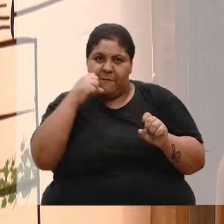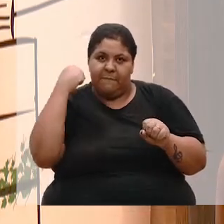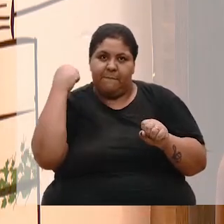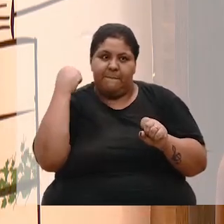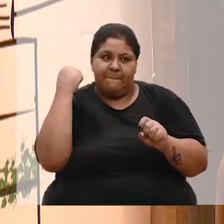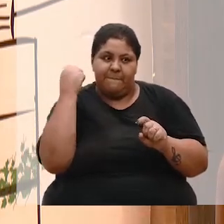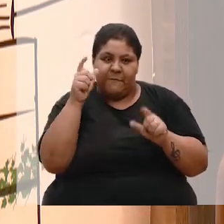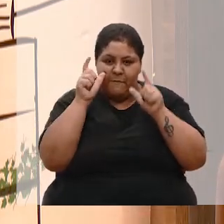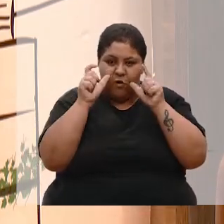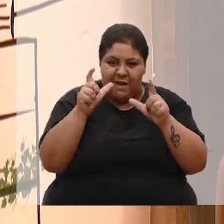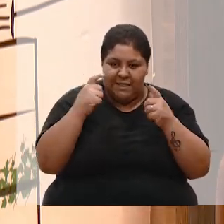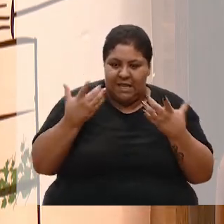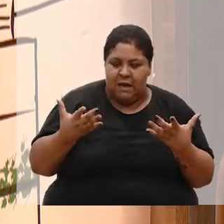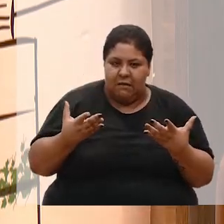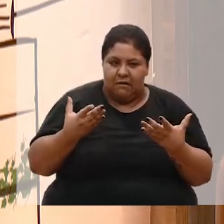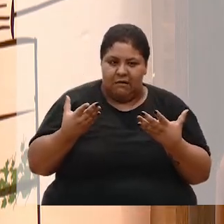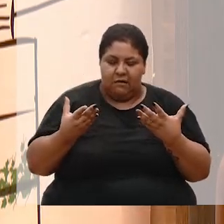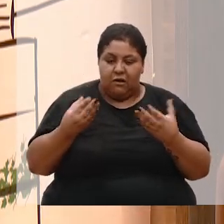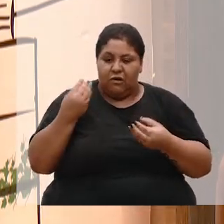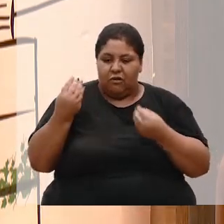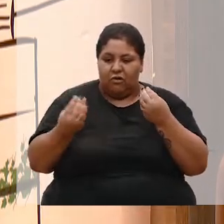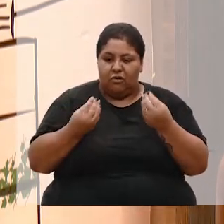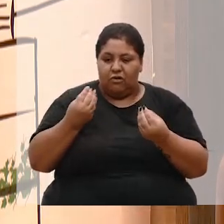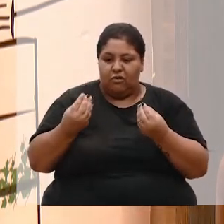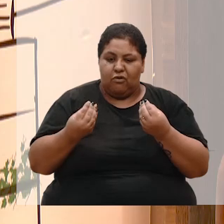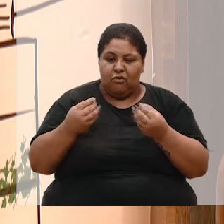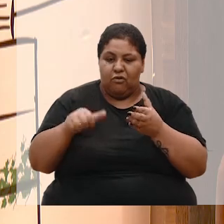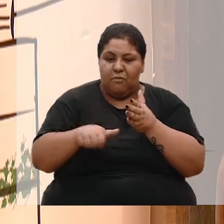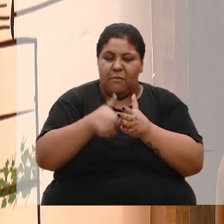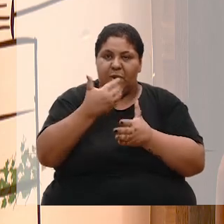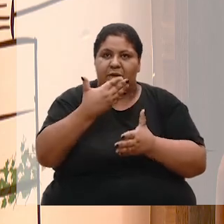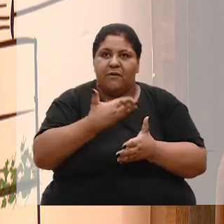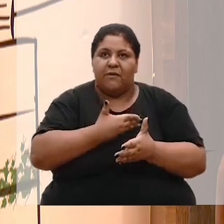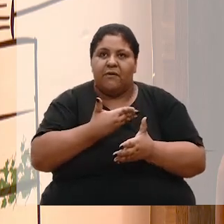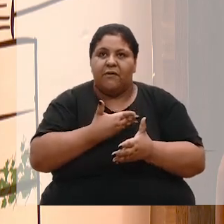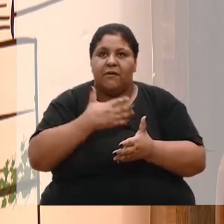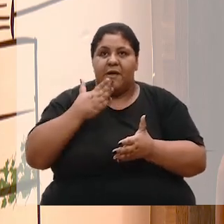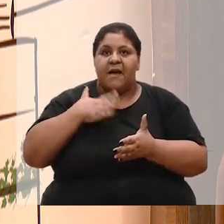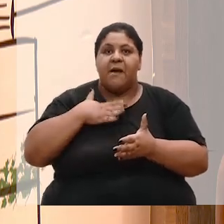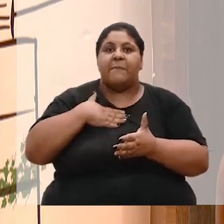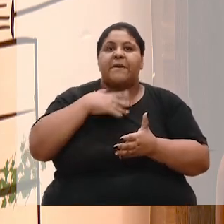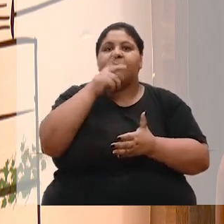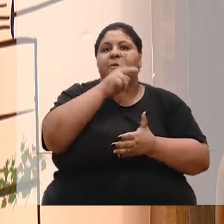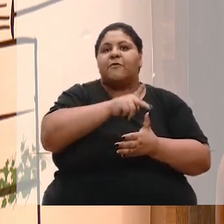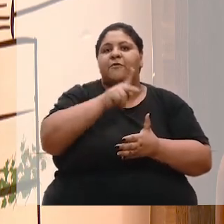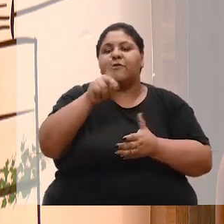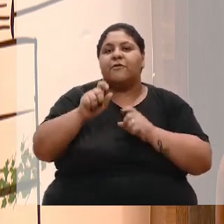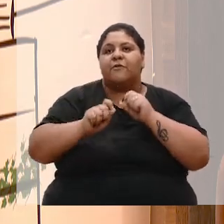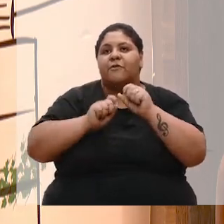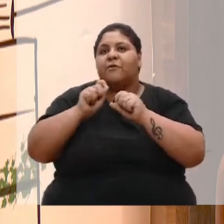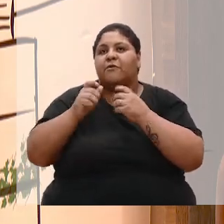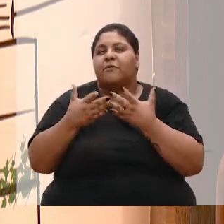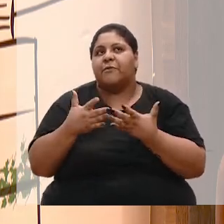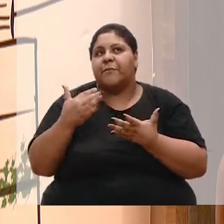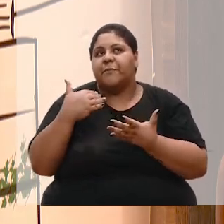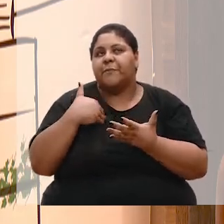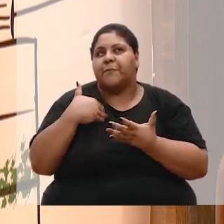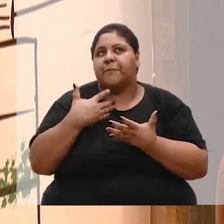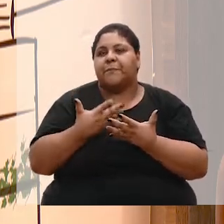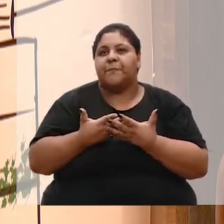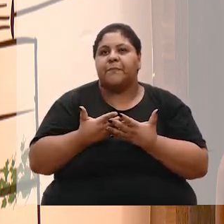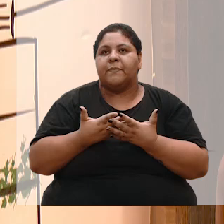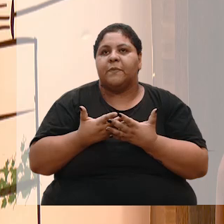acontecer? Aí, quem que acaba sendo meu melhor amigo? A minha professora. Quem que vai ser o